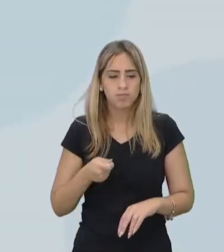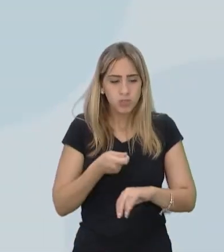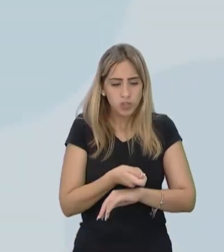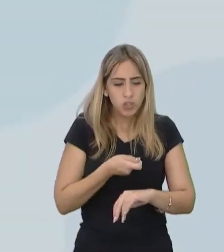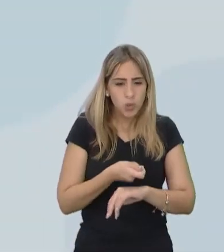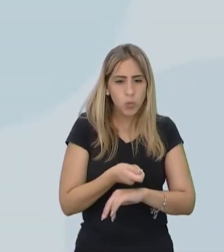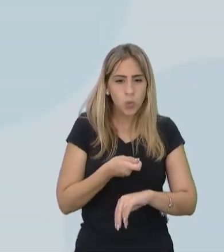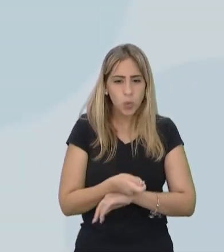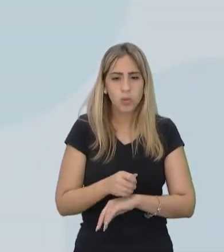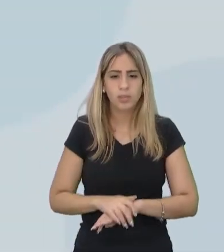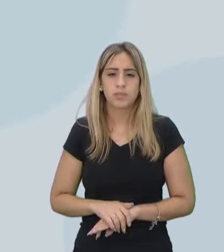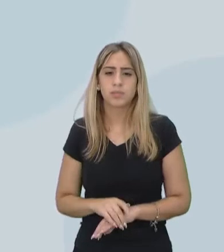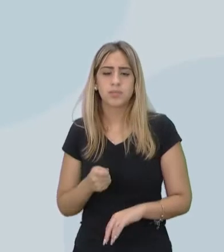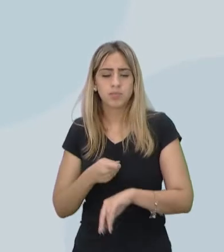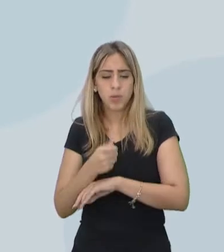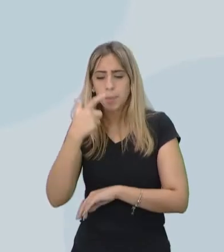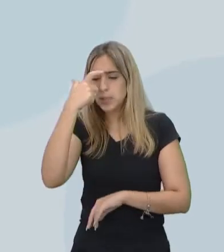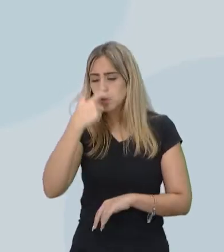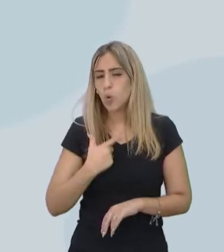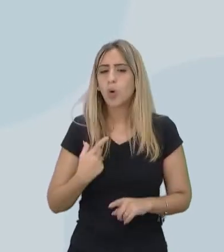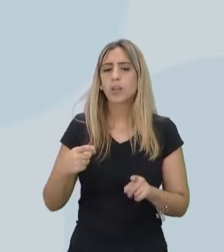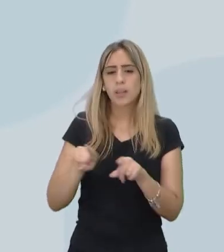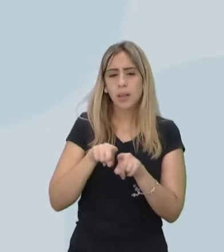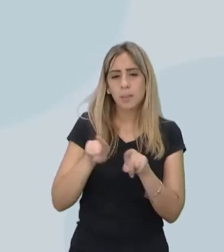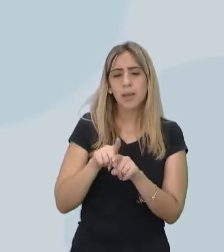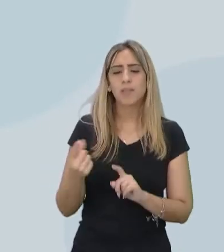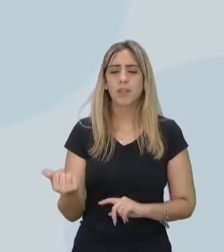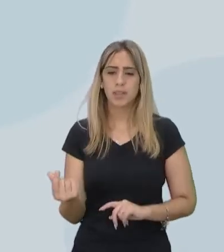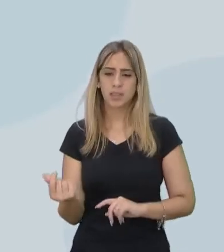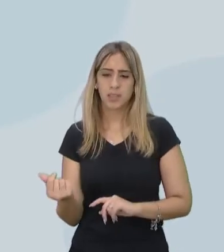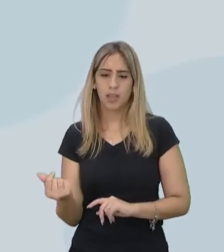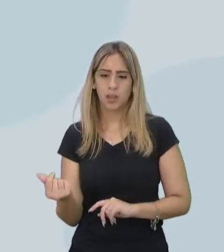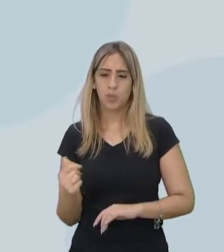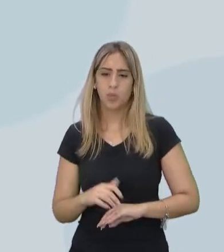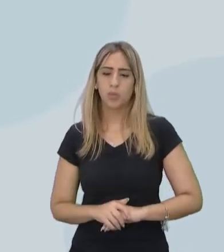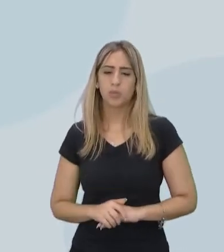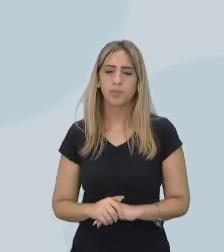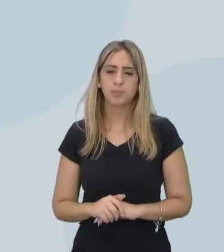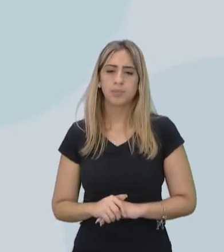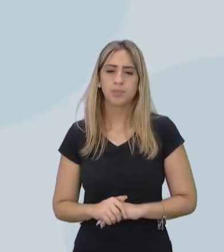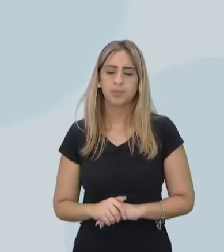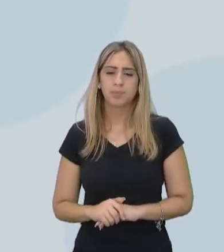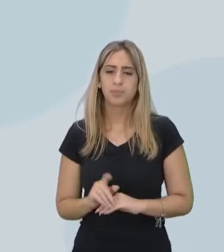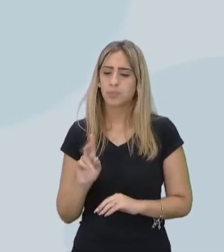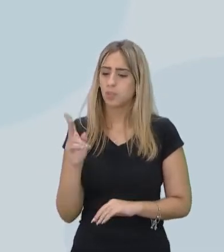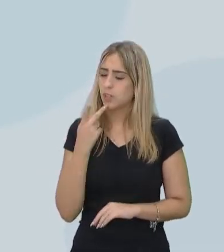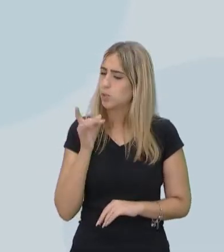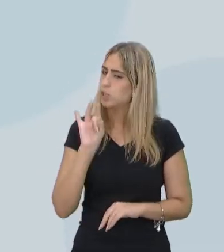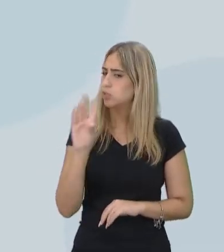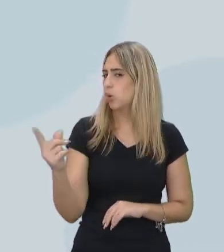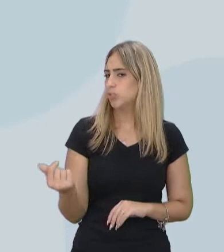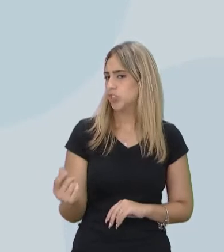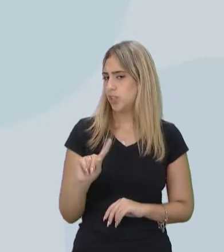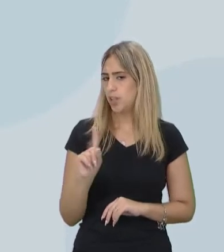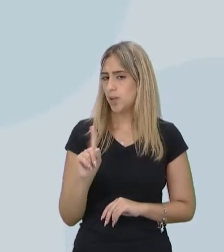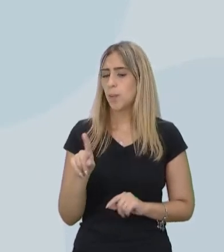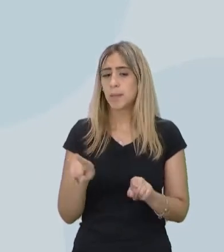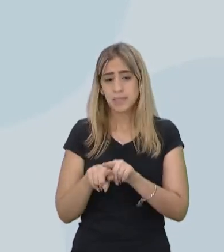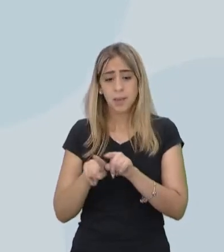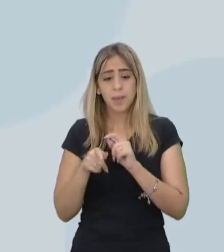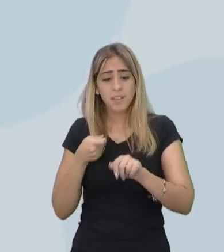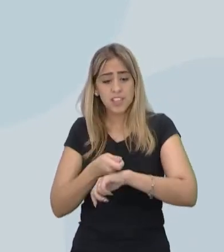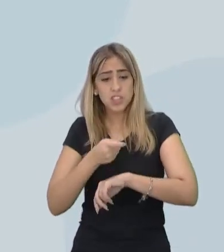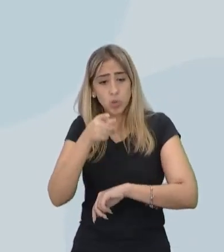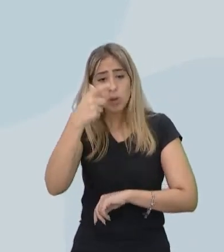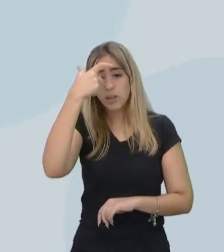nesse investidor aqui, Mara, de uma forma ampla também, né? Sim. Porque quando eu falei de recursos, eu falei que não era só dinheiro, Isso né? que eu disse, não só